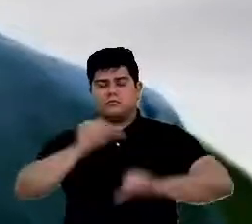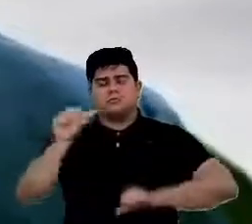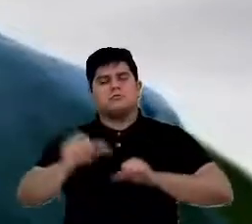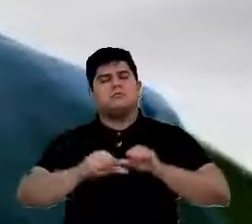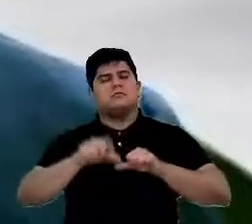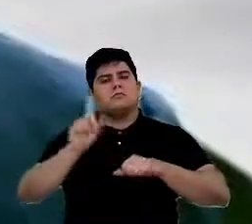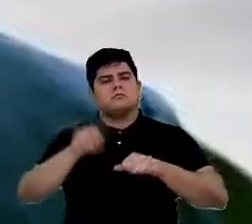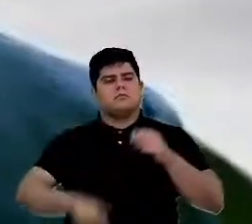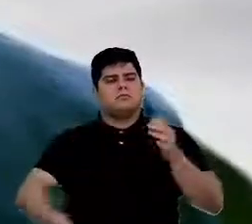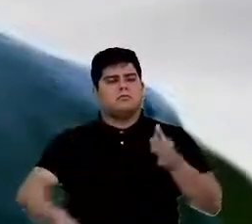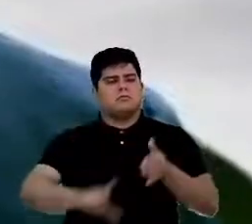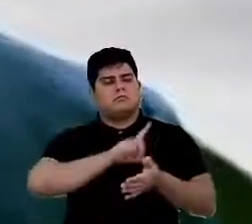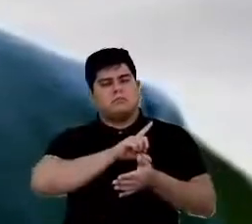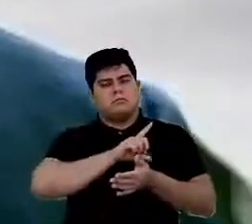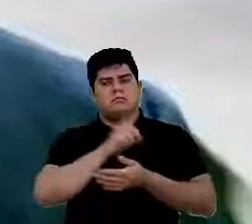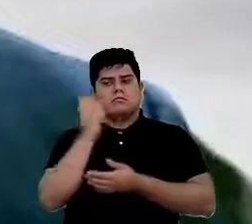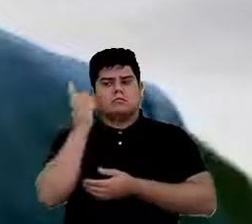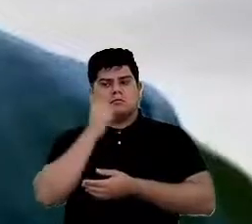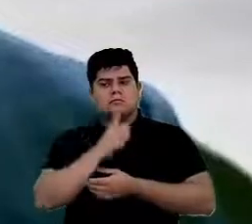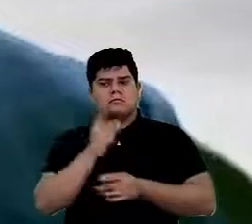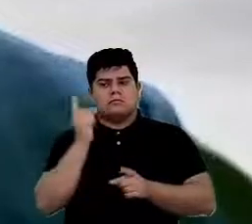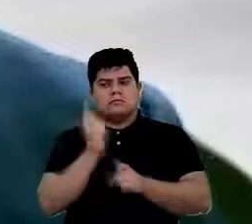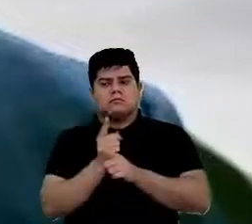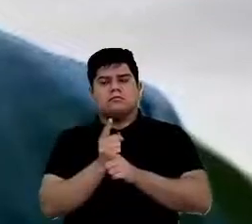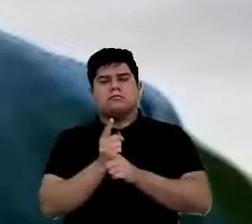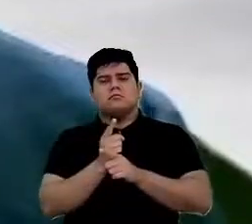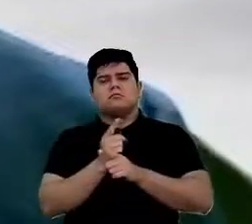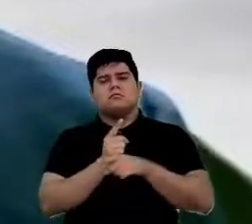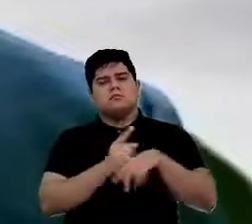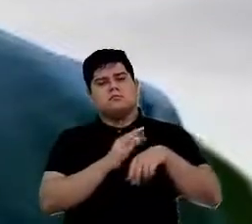muito precoce, consegue detectar